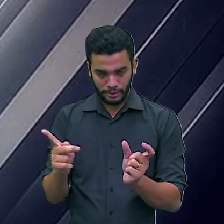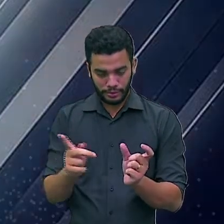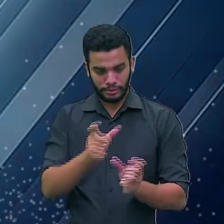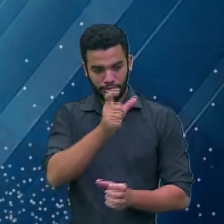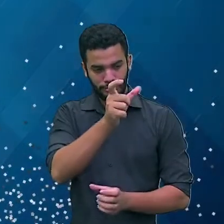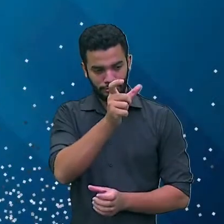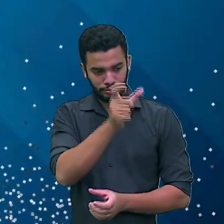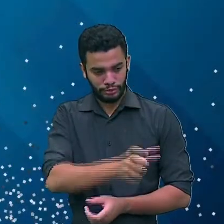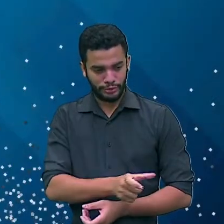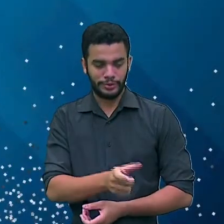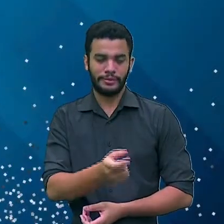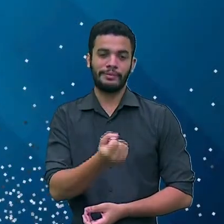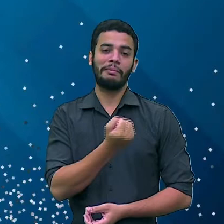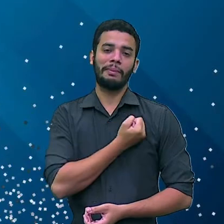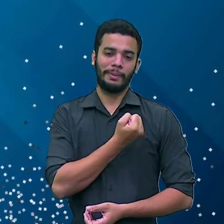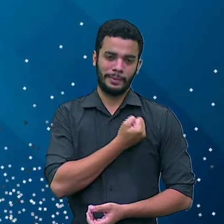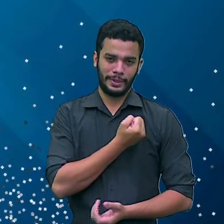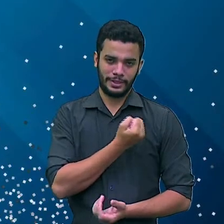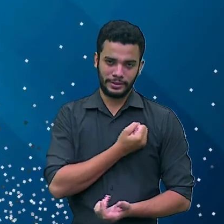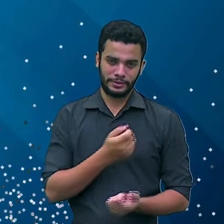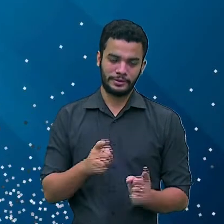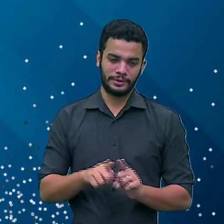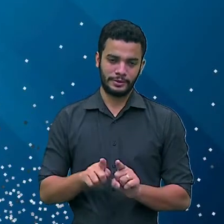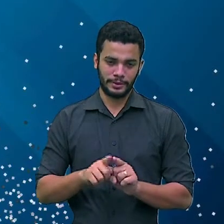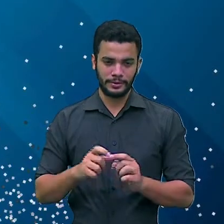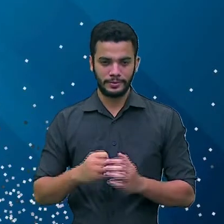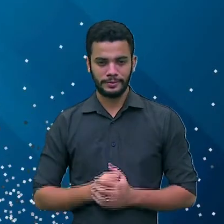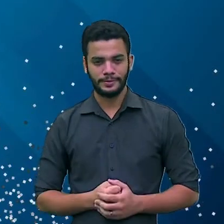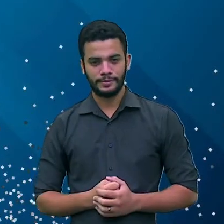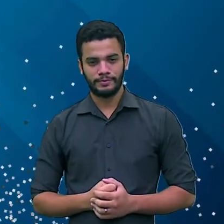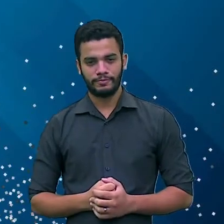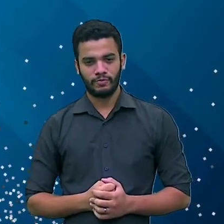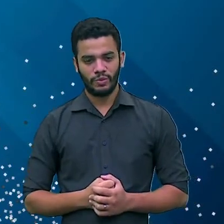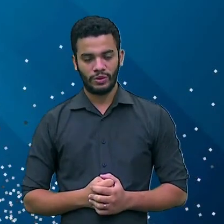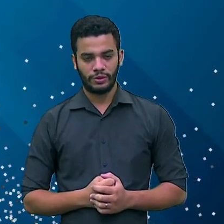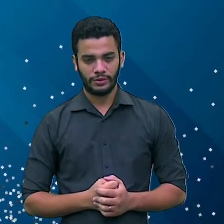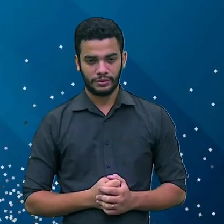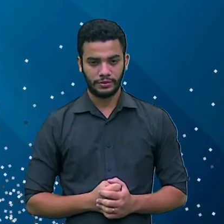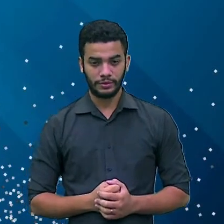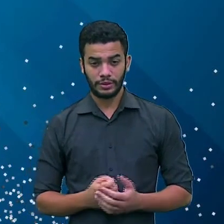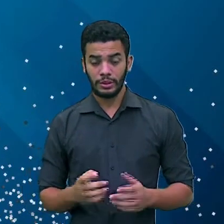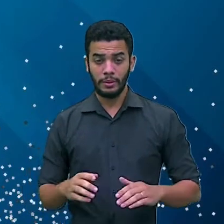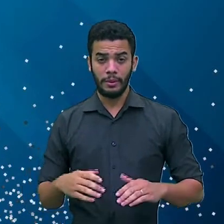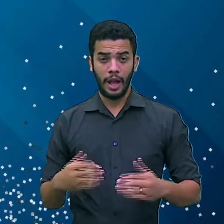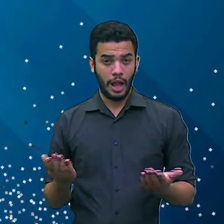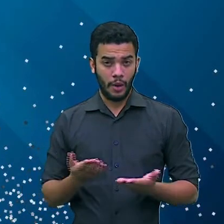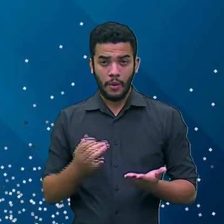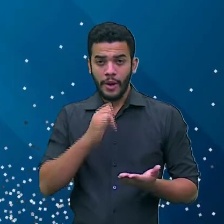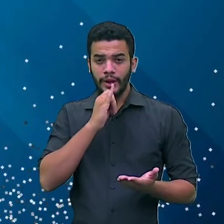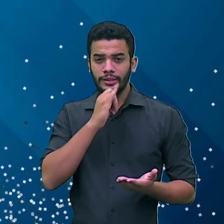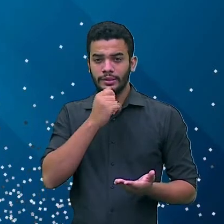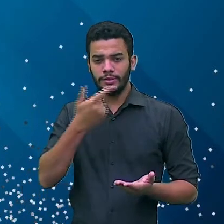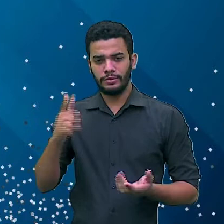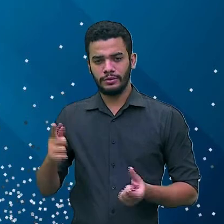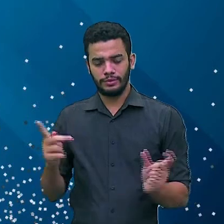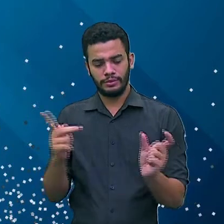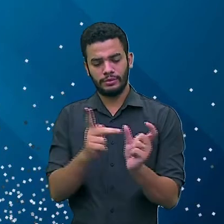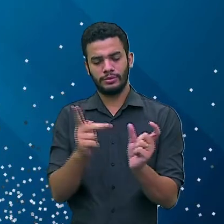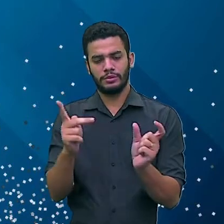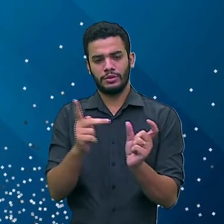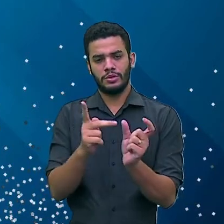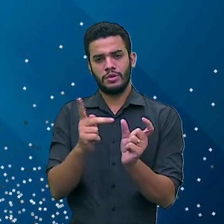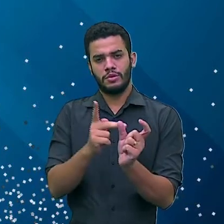sujeito. Ótimo! Conseguimos aí perceber, então. Agora, predicativo do sujeito formado por um substantivo.